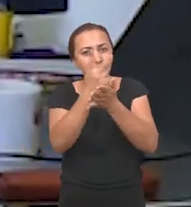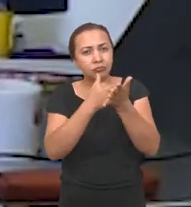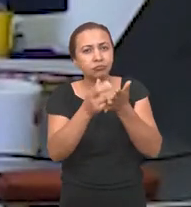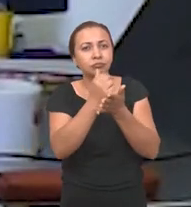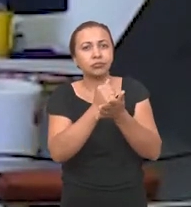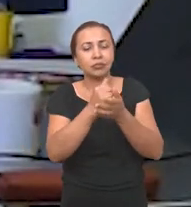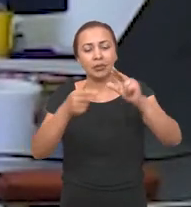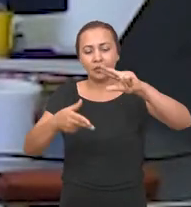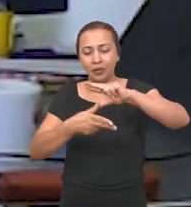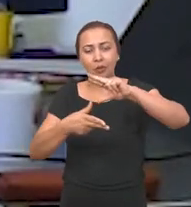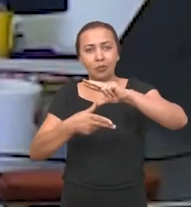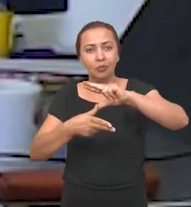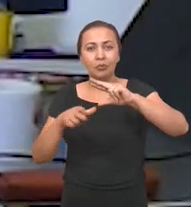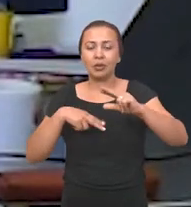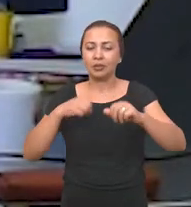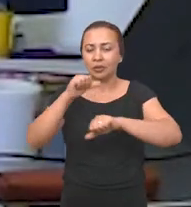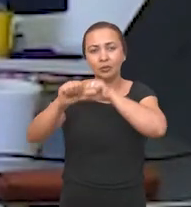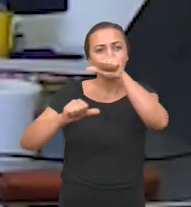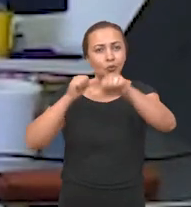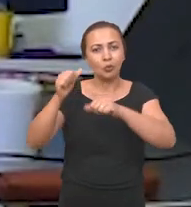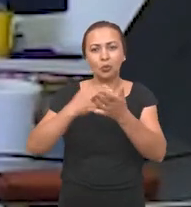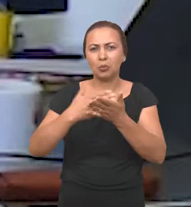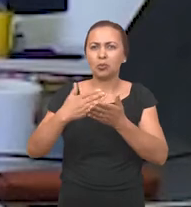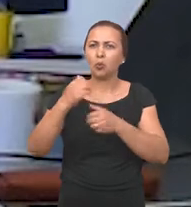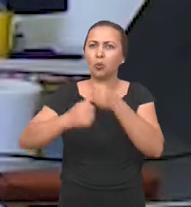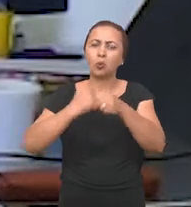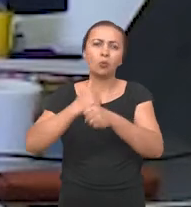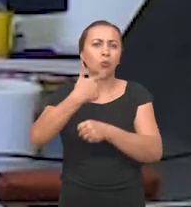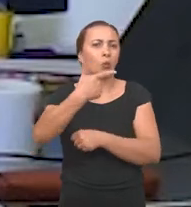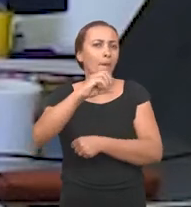UFBA. Ele vem em desenvolvimento desde